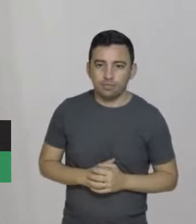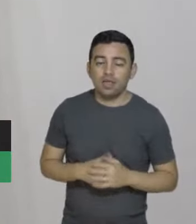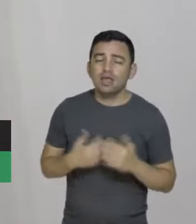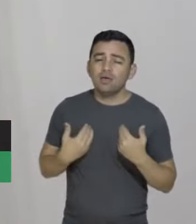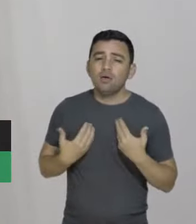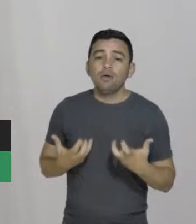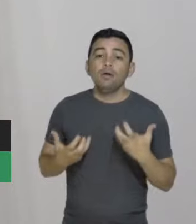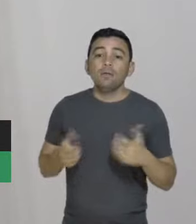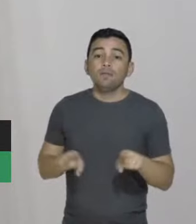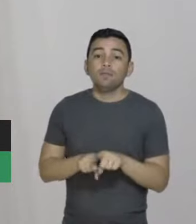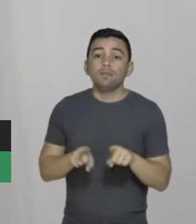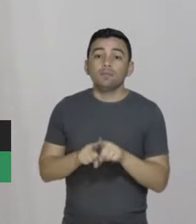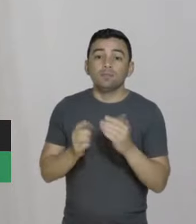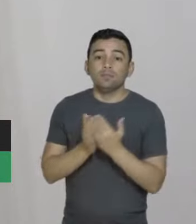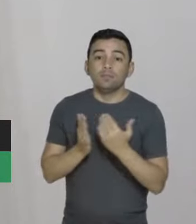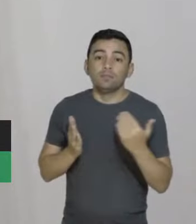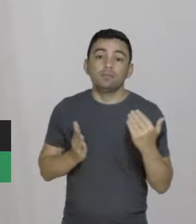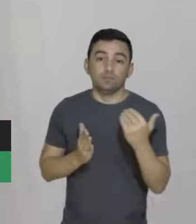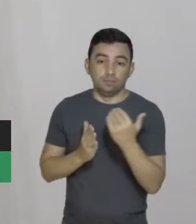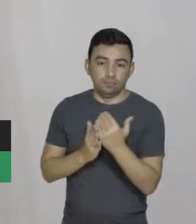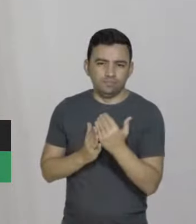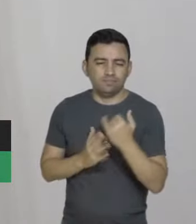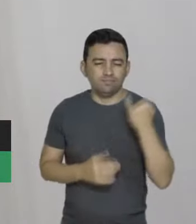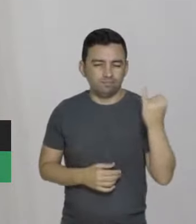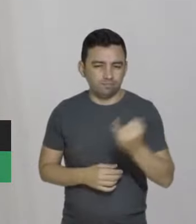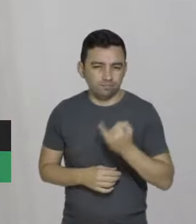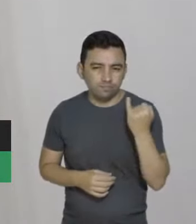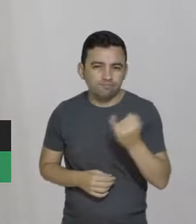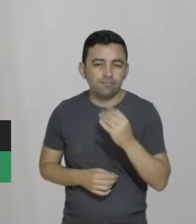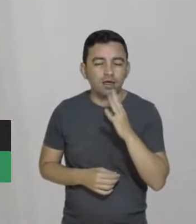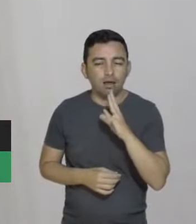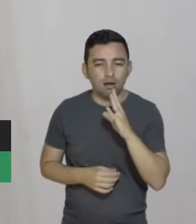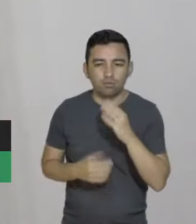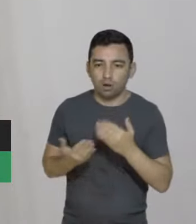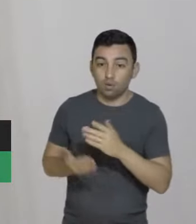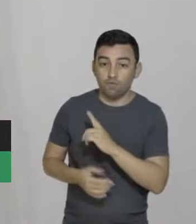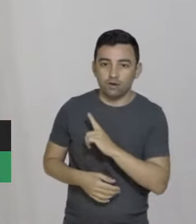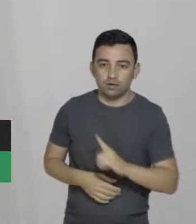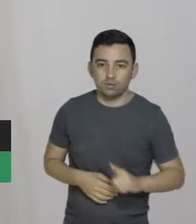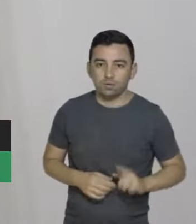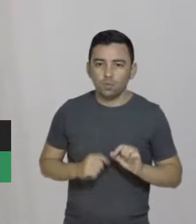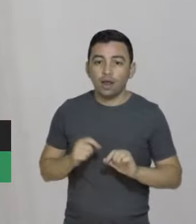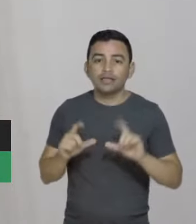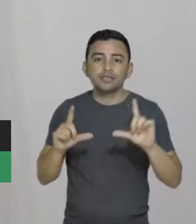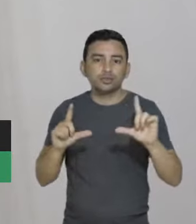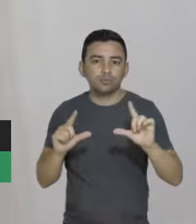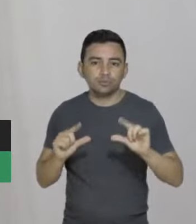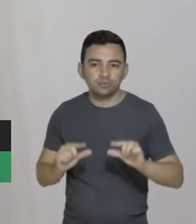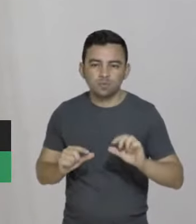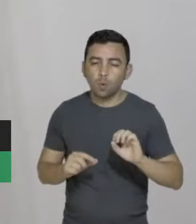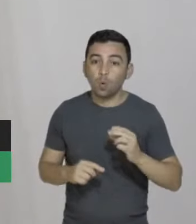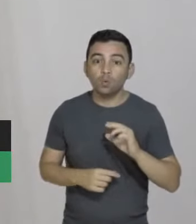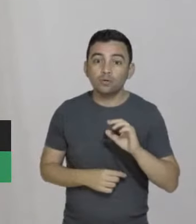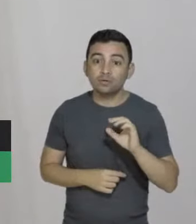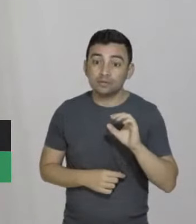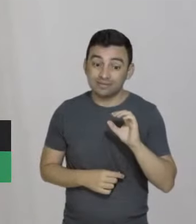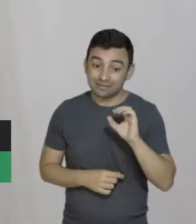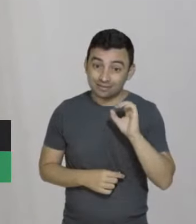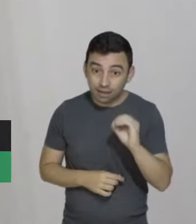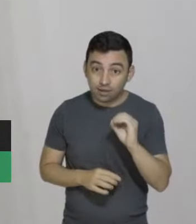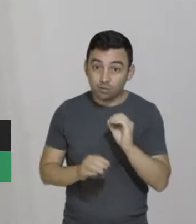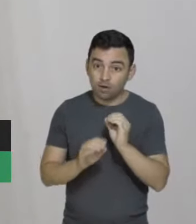aqui algo que é muito importante, muito legal essa ação do governo, que seria a diminuição ou zerar a fila